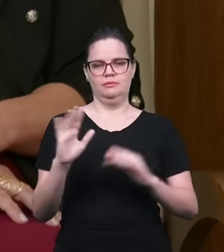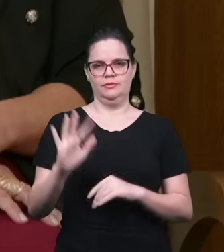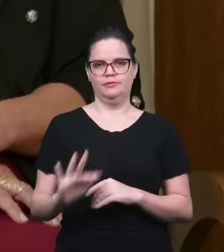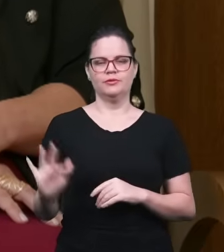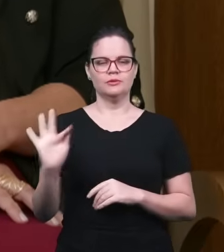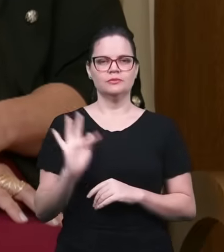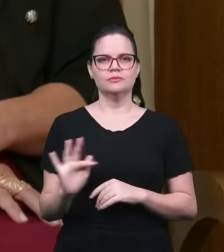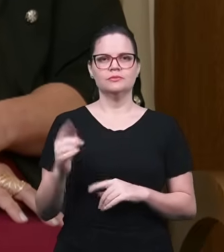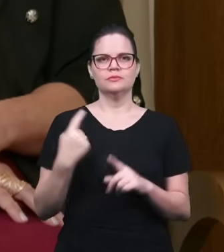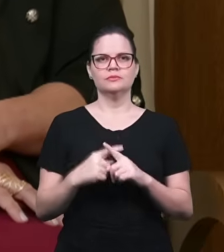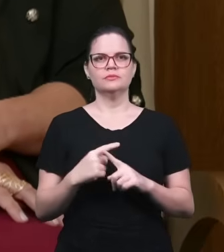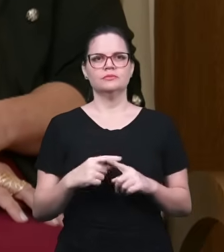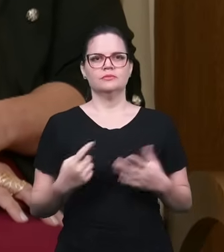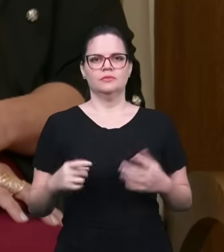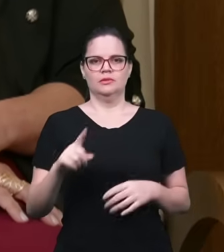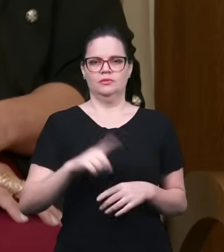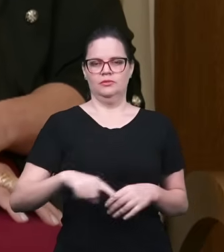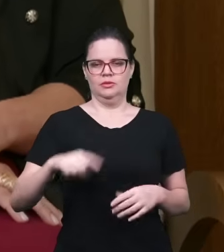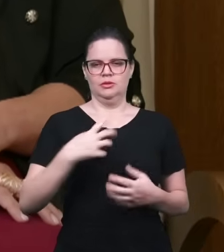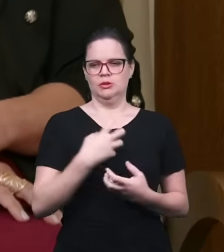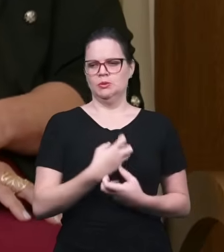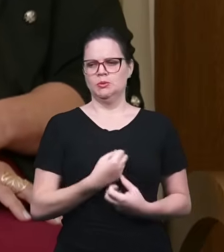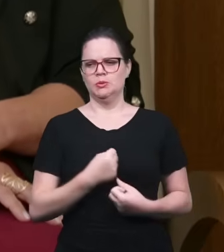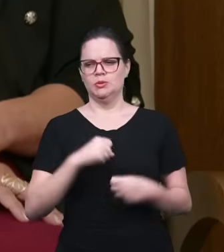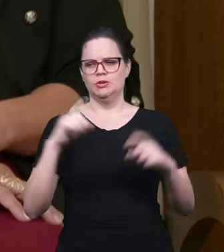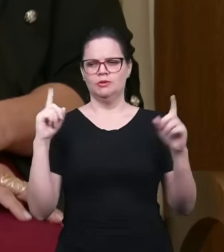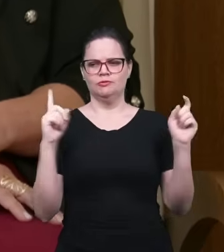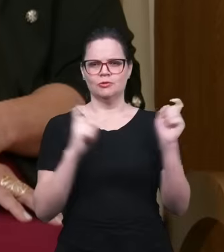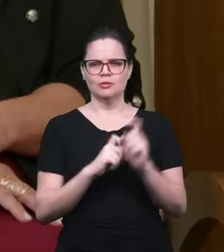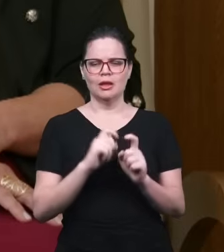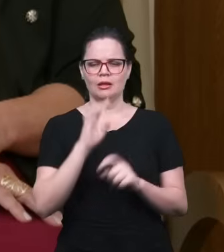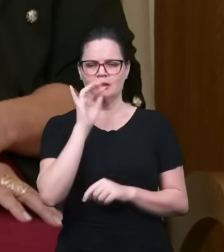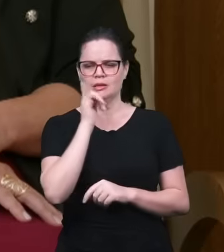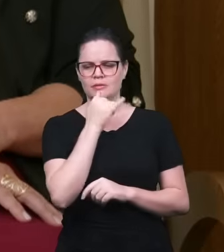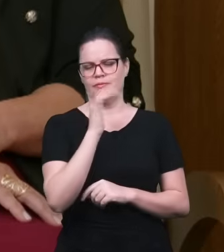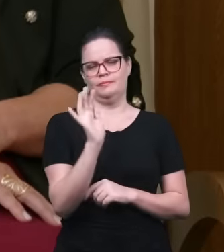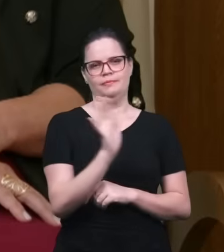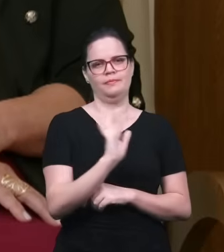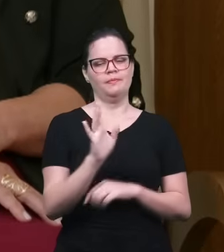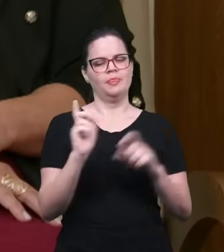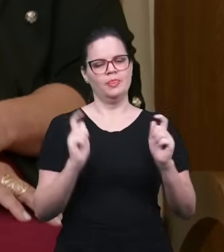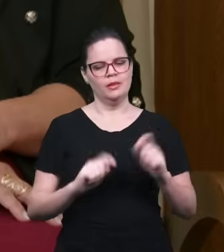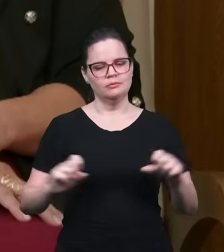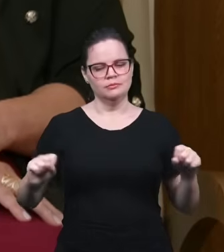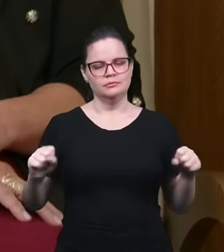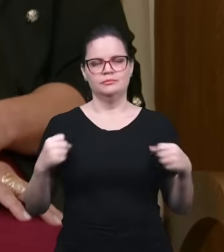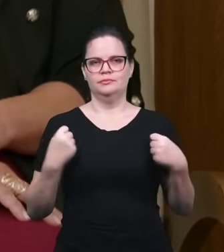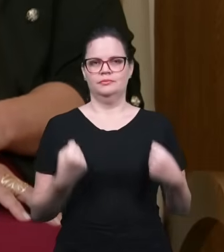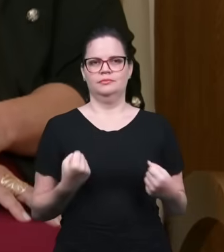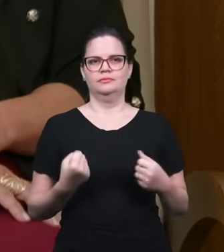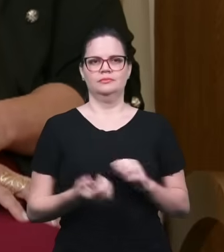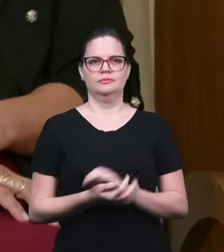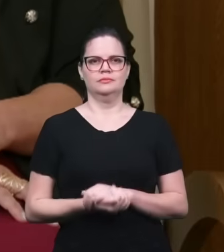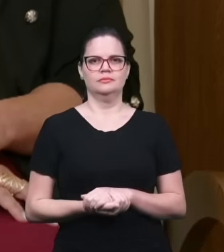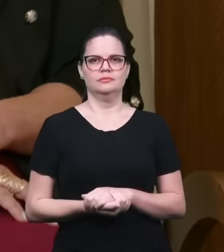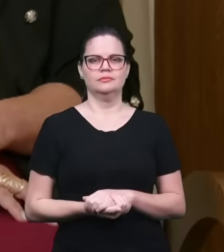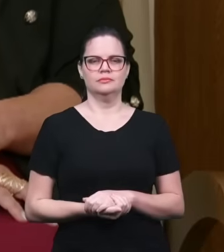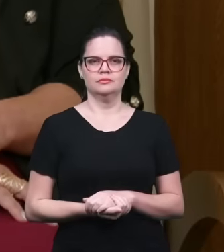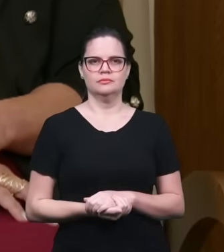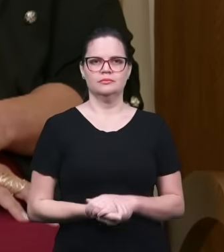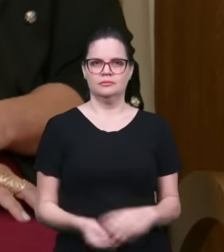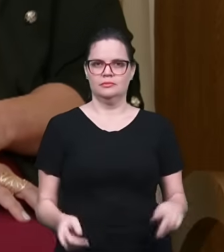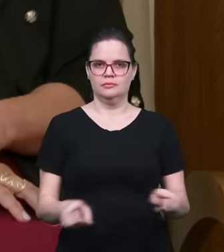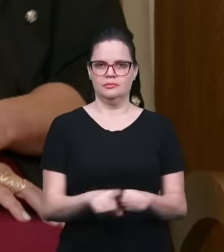passe por decepções e dificuldades que você sabe onde tem que se ancorar, né? Amém. E no quesito também, assim, de você